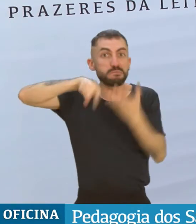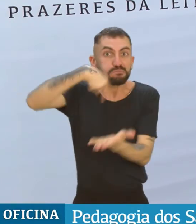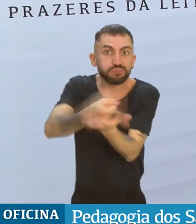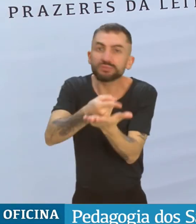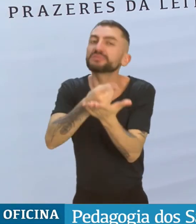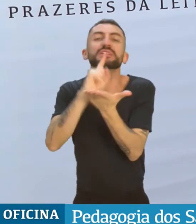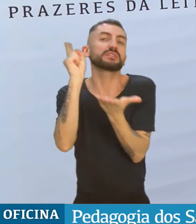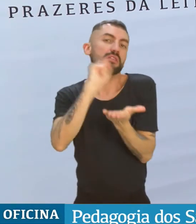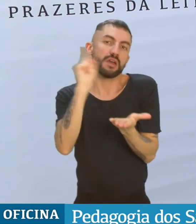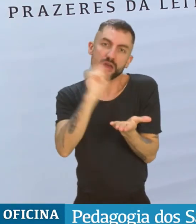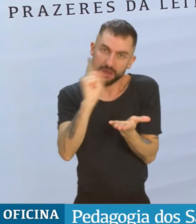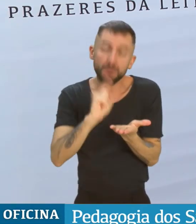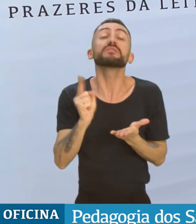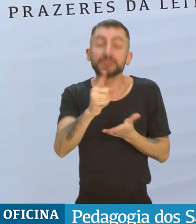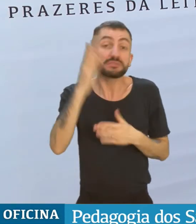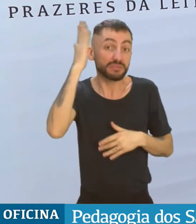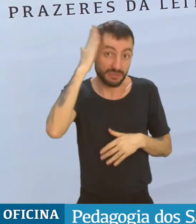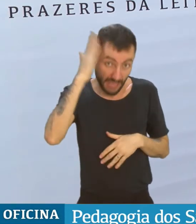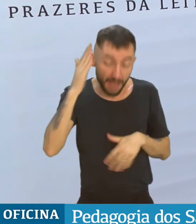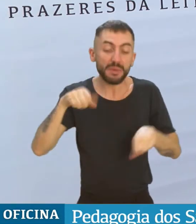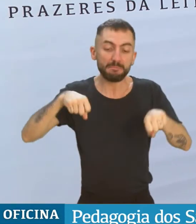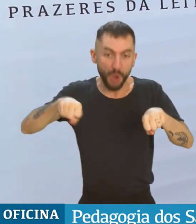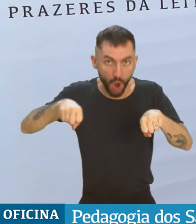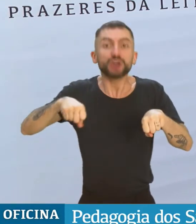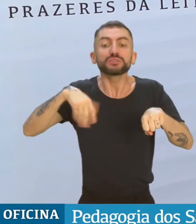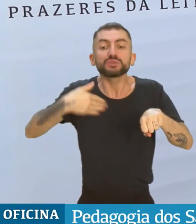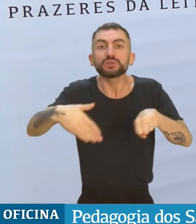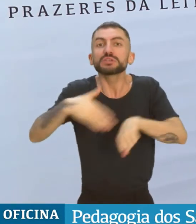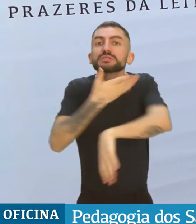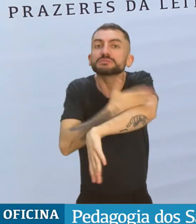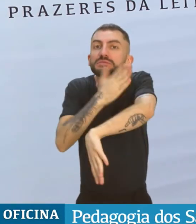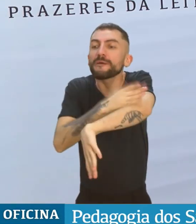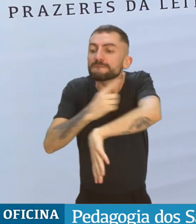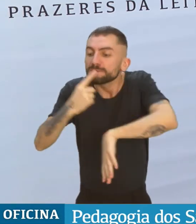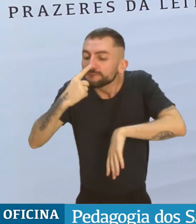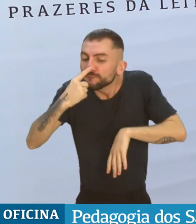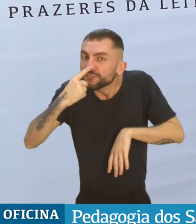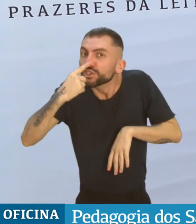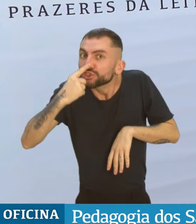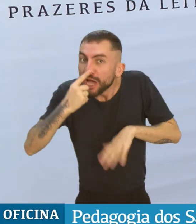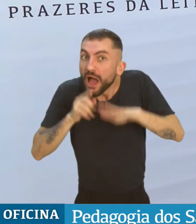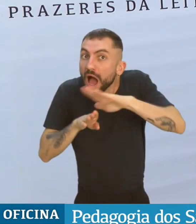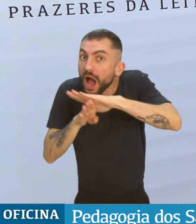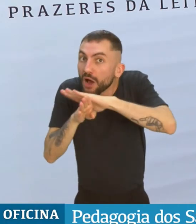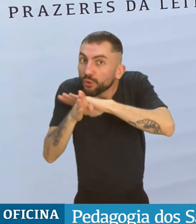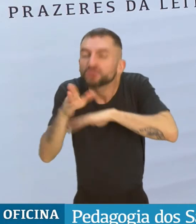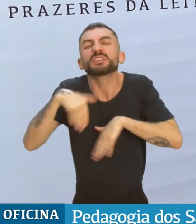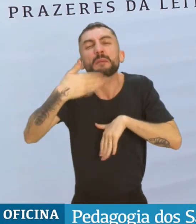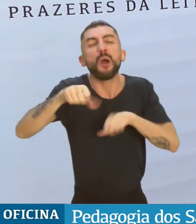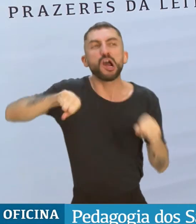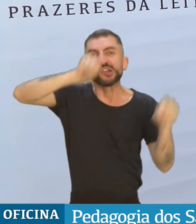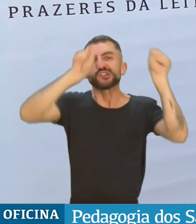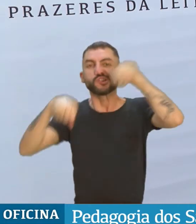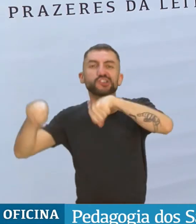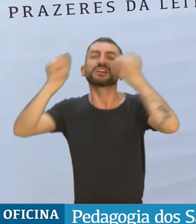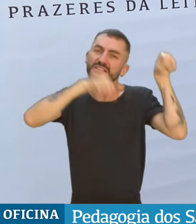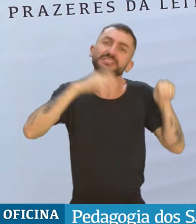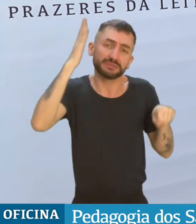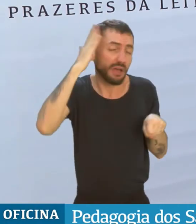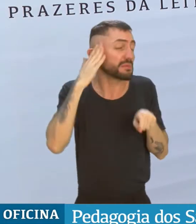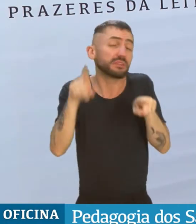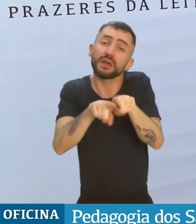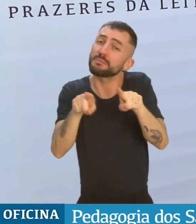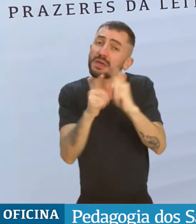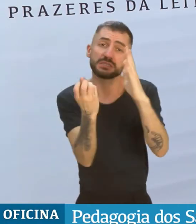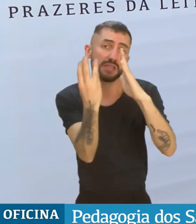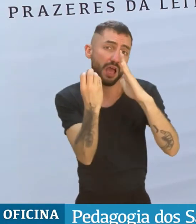com esse improviso, com essa espontaneidade a partir daquilo que você conhece, que você sabe. E descobrir, experimentar.